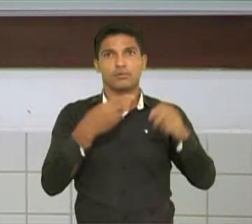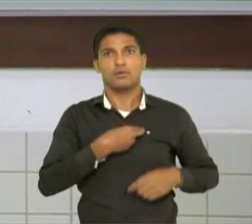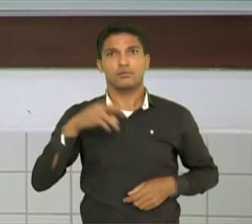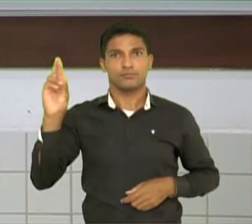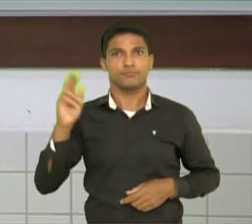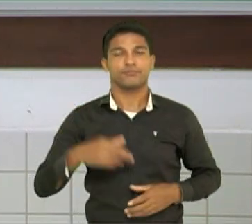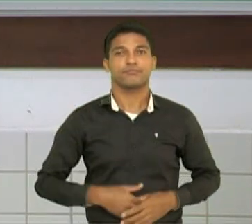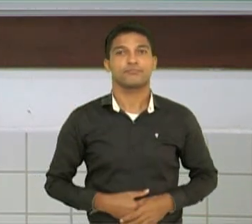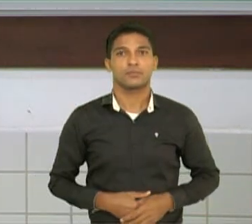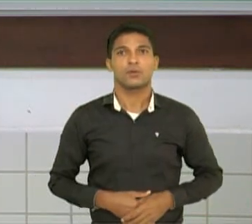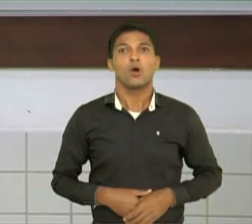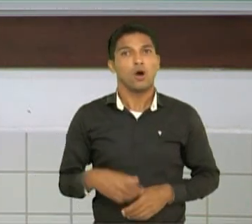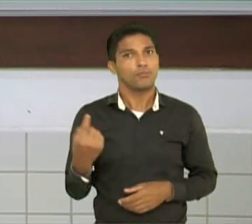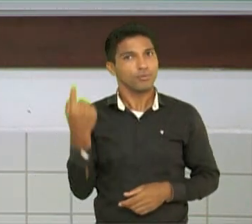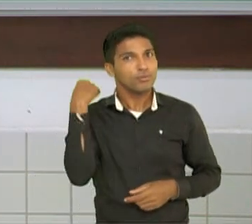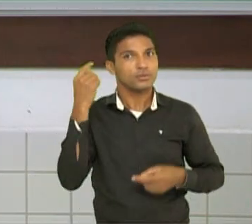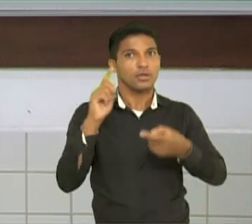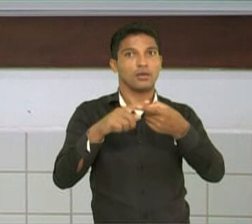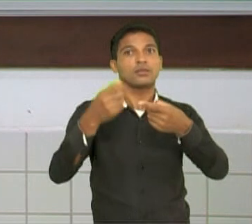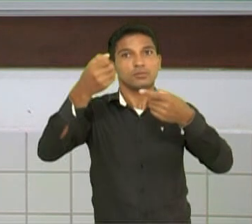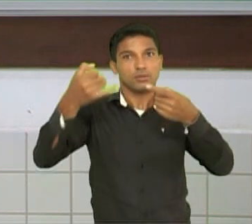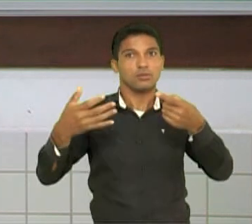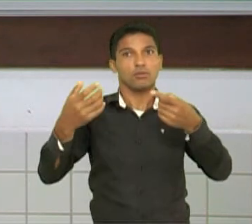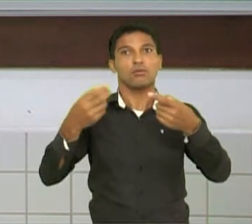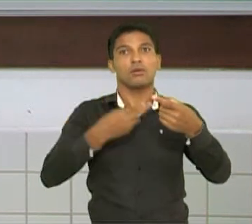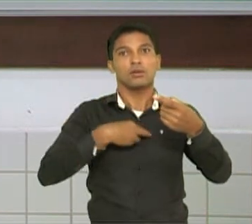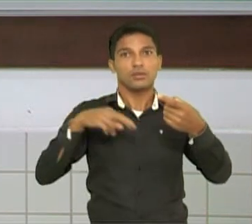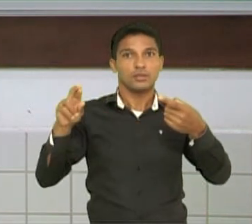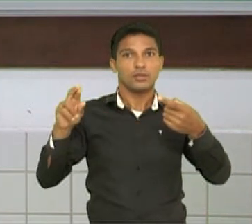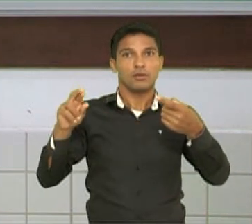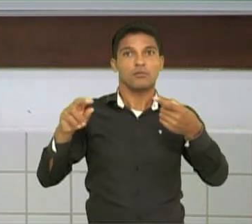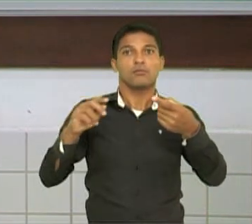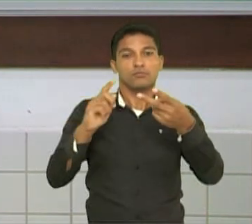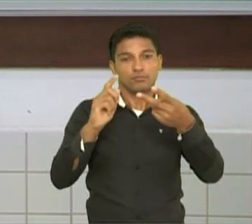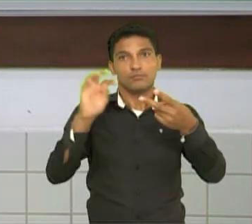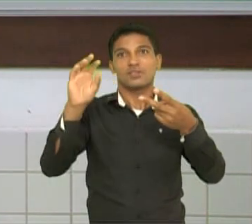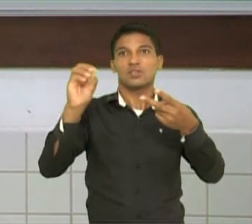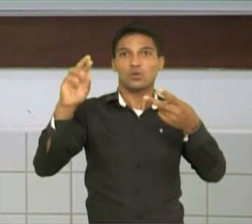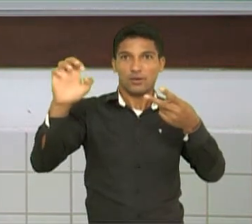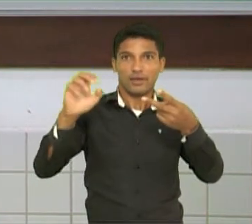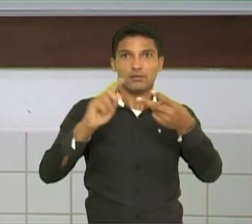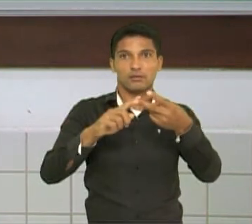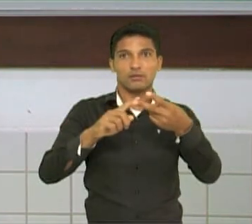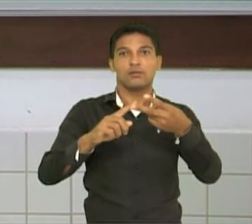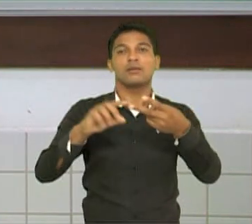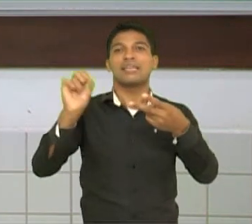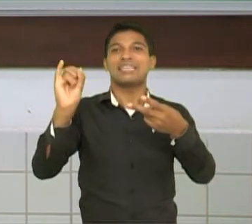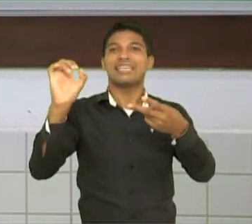Toré indígena, festa de Iemanjá de matriz africana e, claro, como não poderia